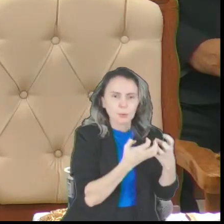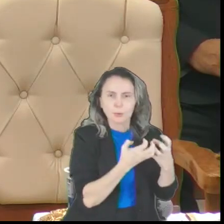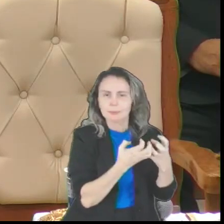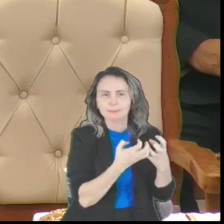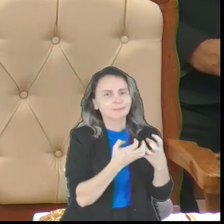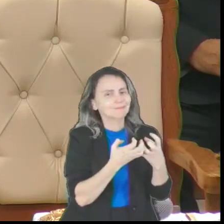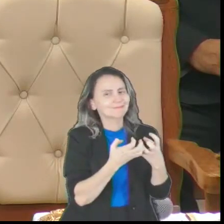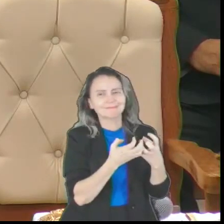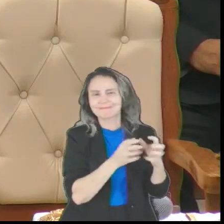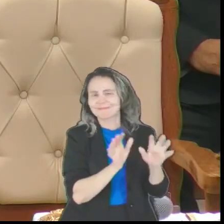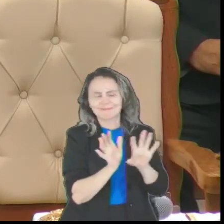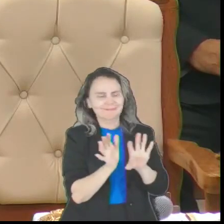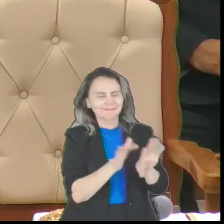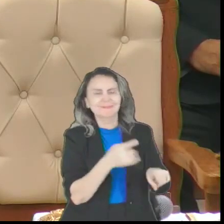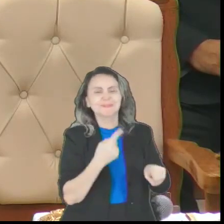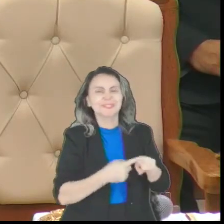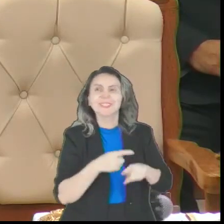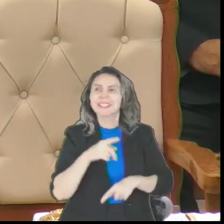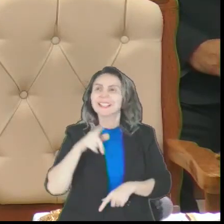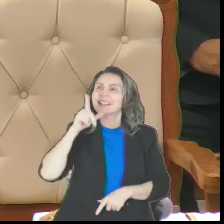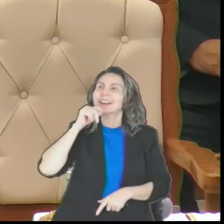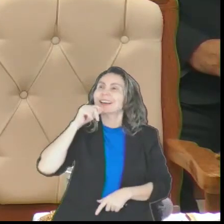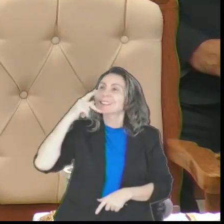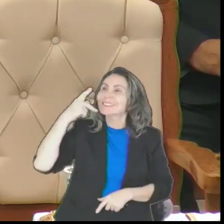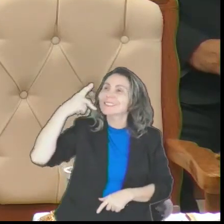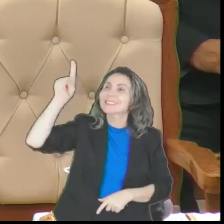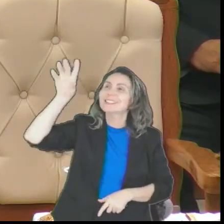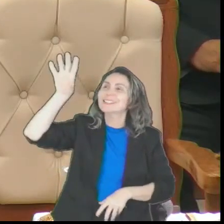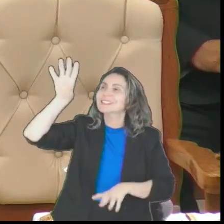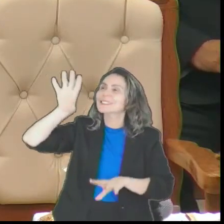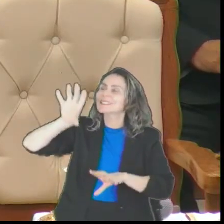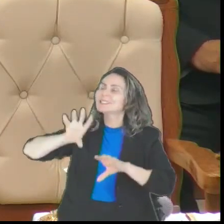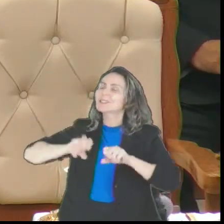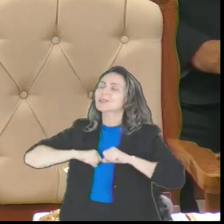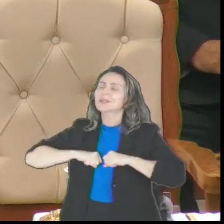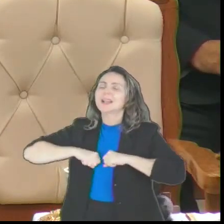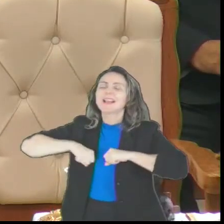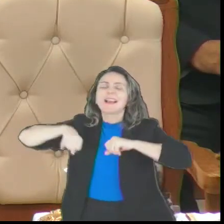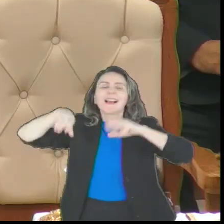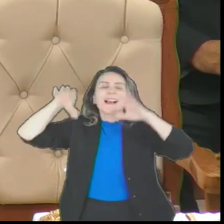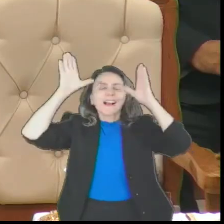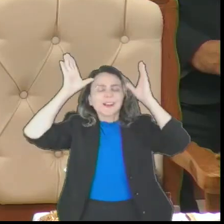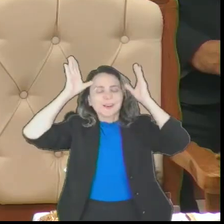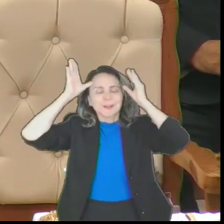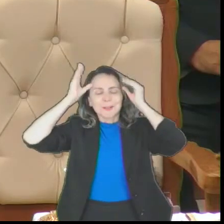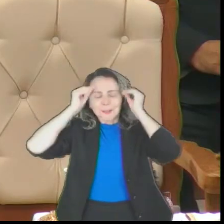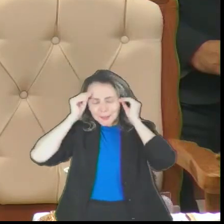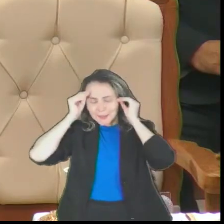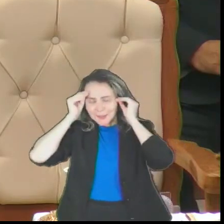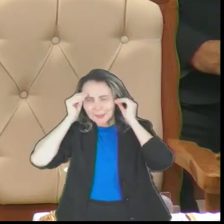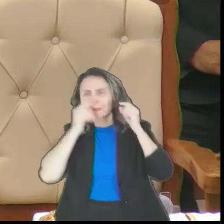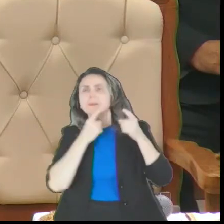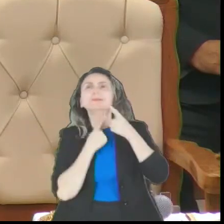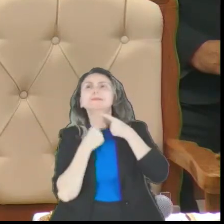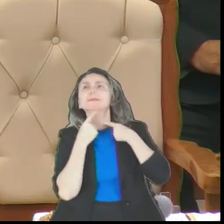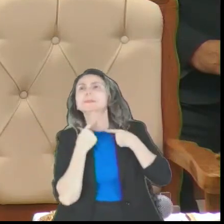preenche todo o nosso ser, e o nosso ser saciado, não temos mais sede de buscar água lá fora. E no